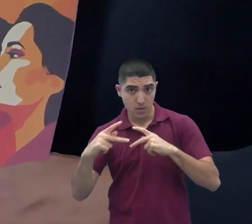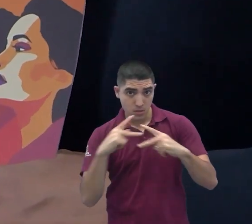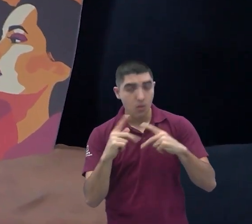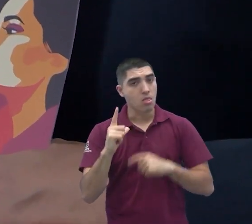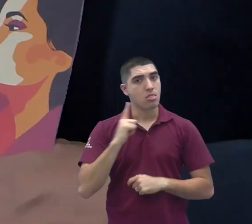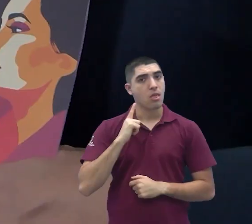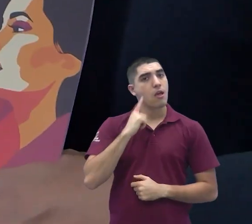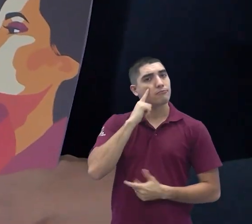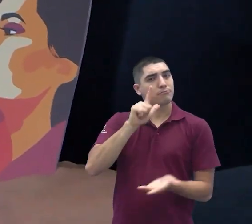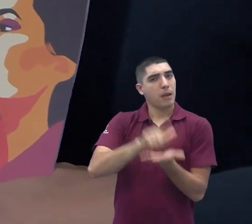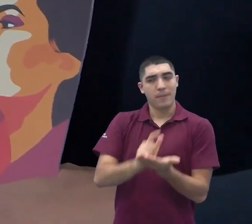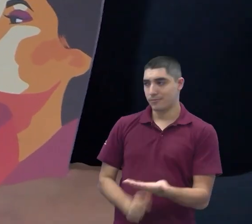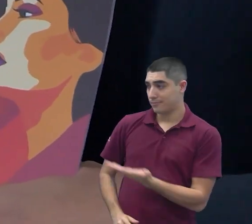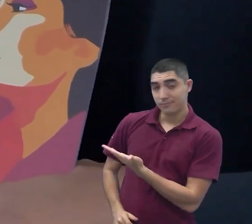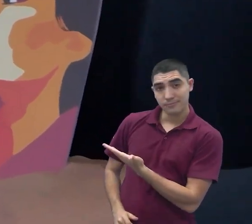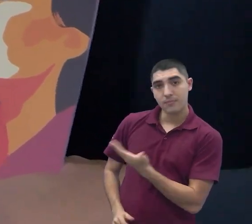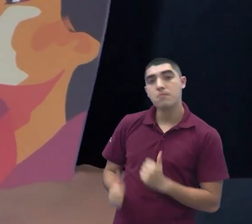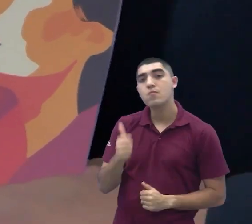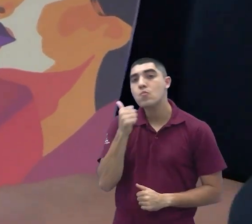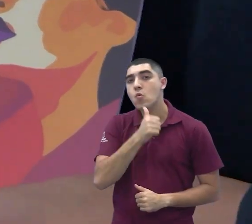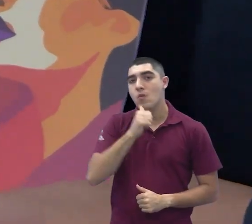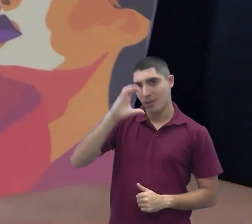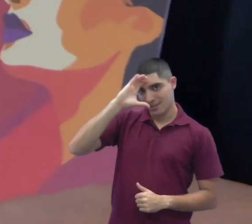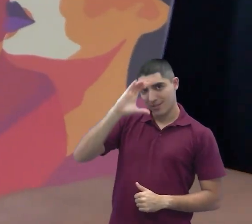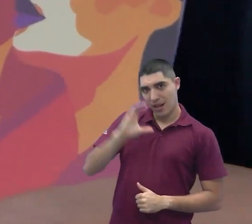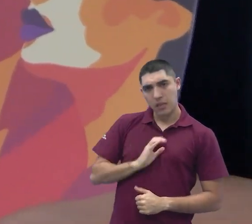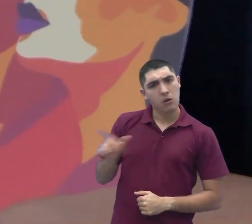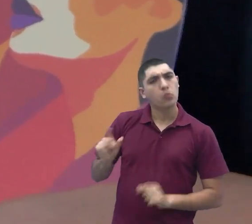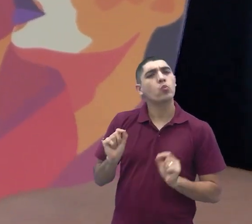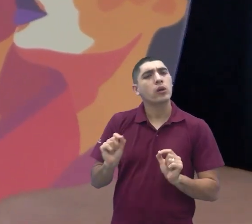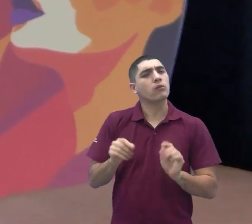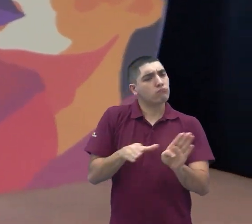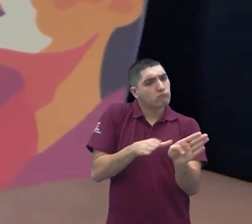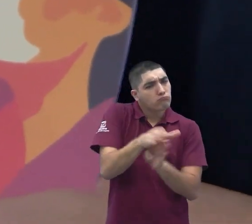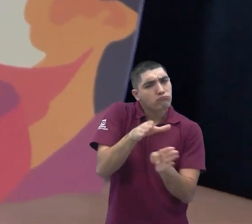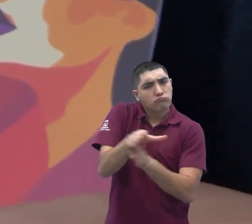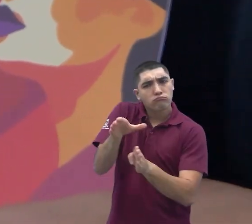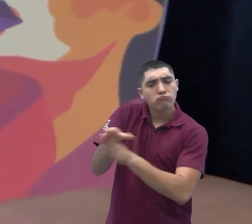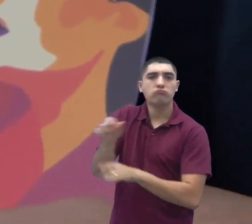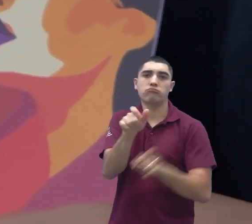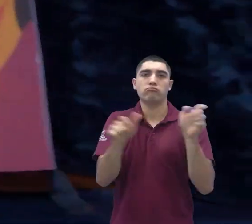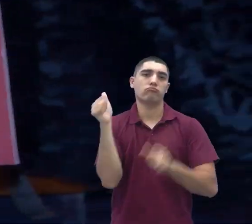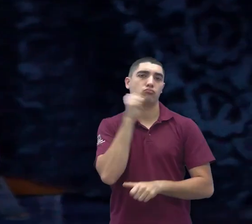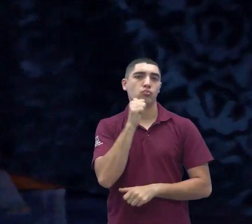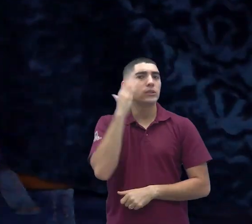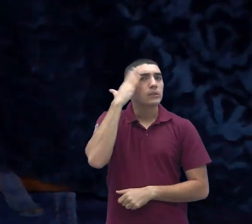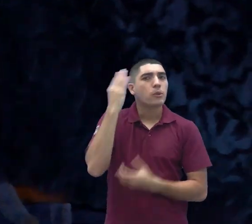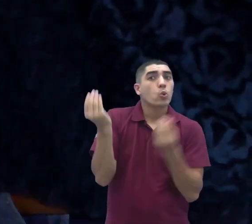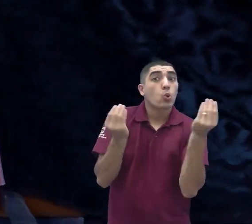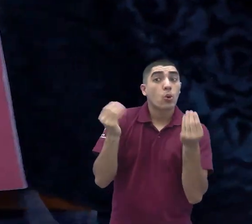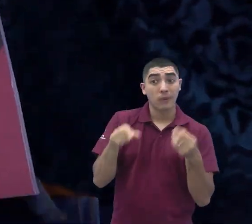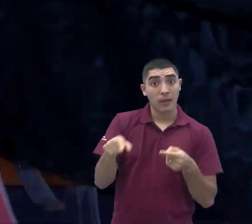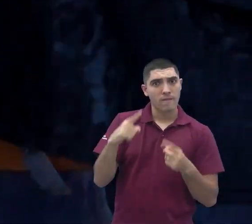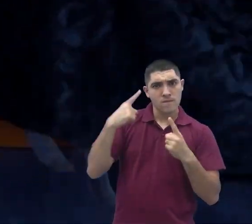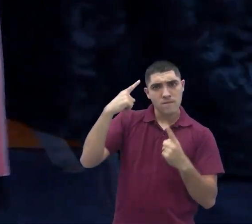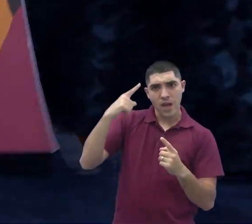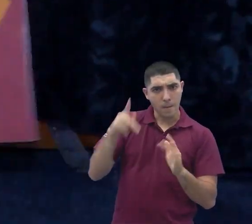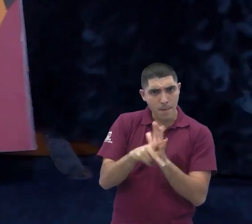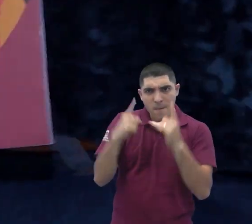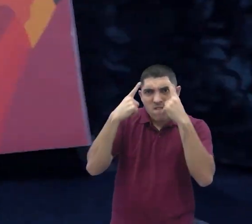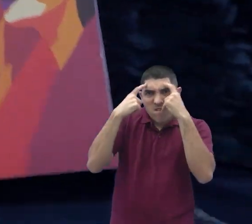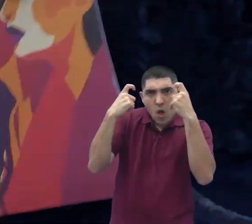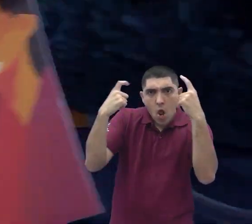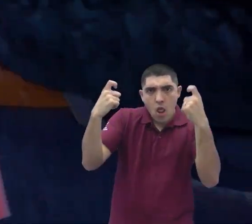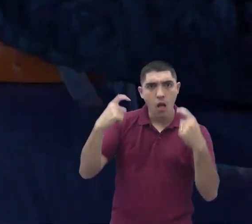Câmara de São José dos Campos possui a Cartilha da Mulher Cidadã, com diversas orientações a mulheres sobre como quebrar